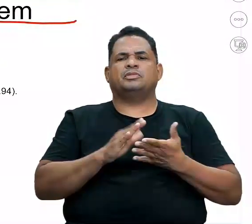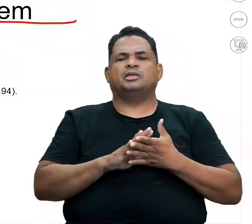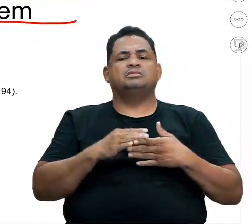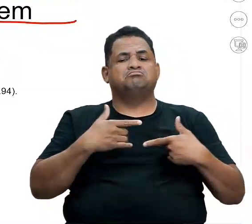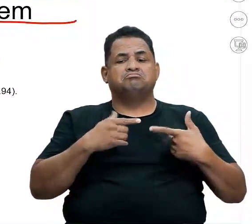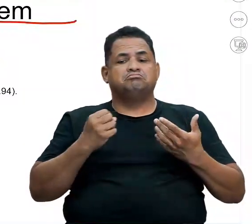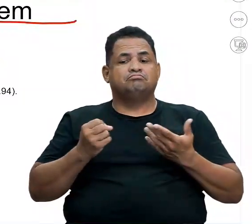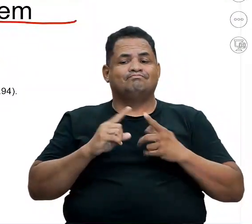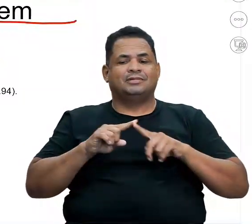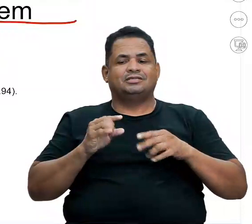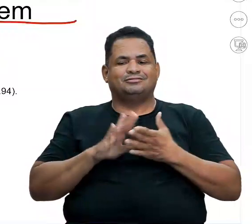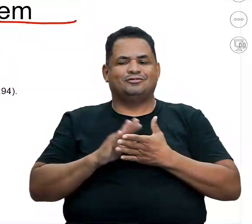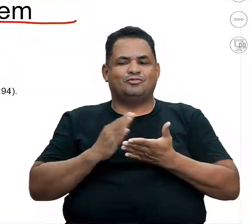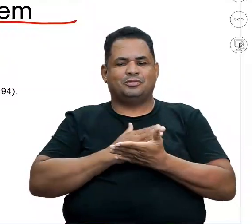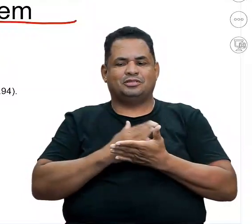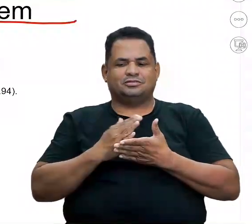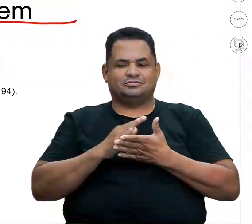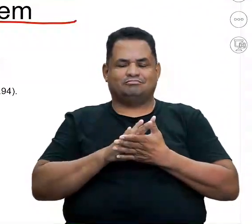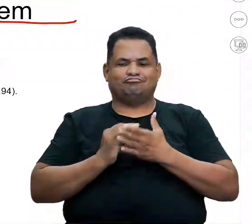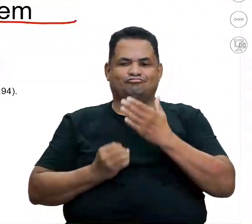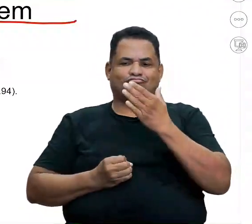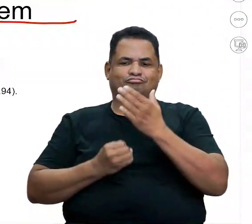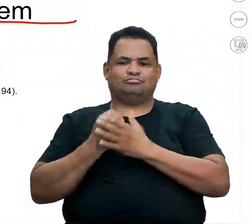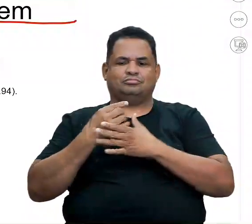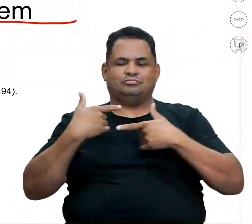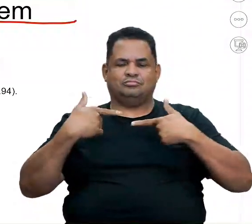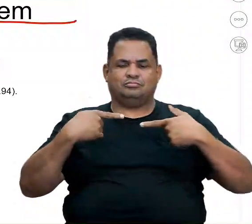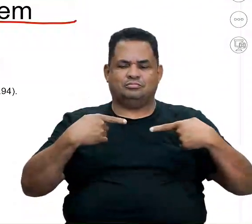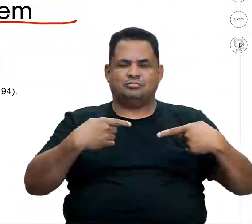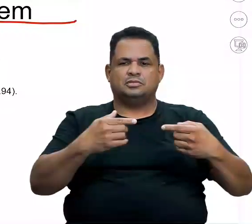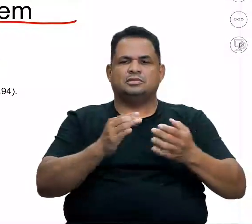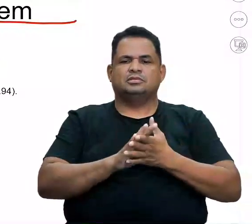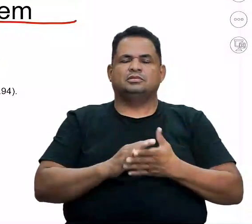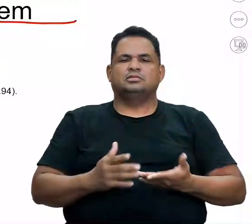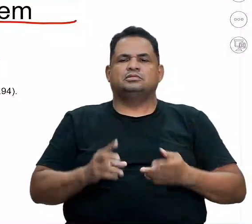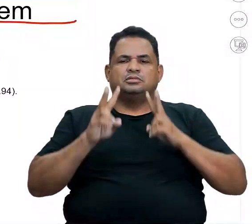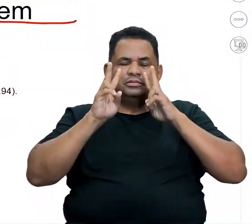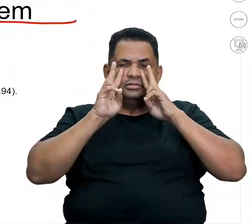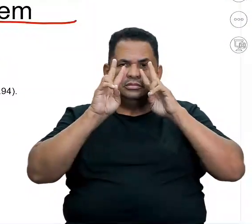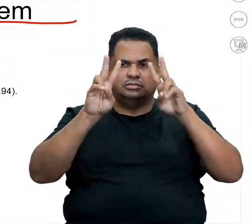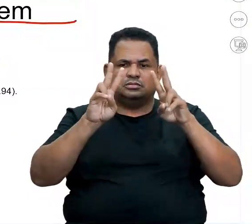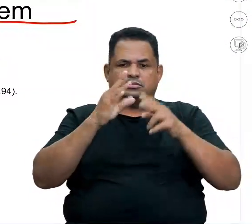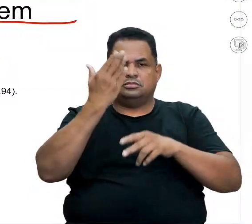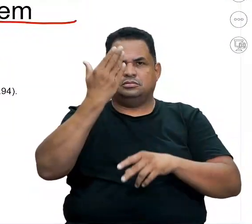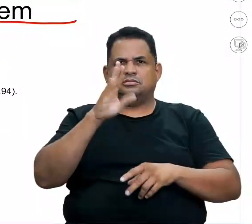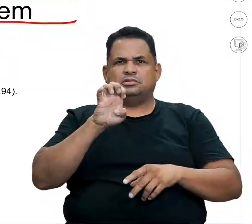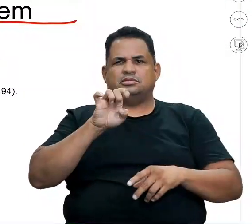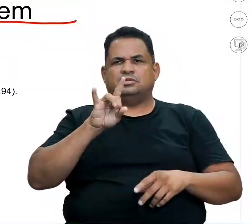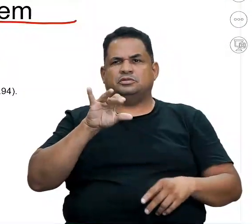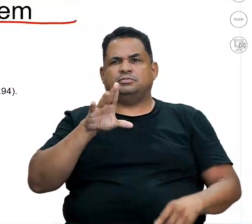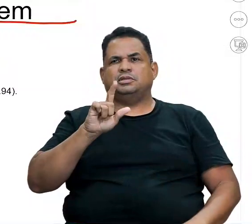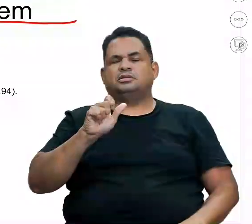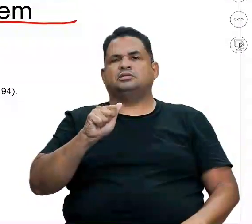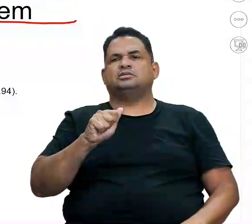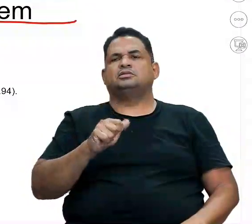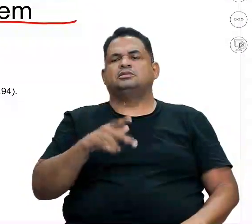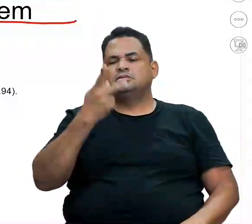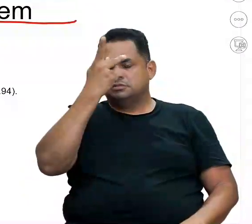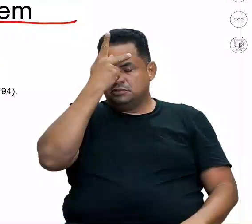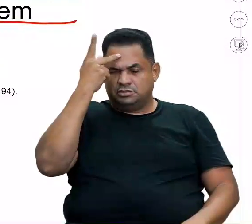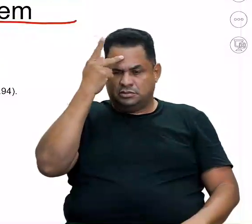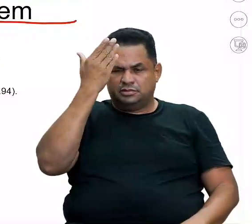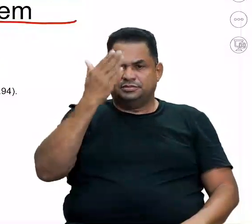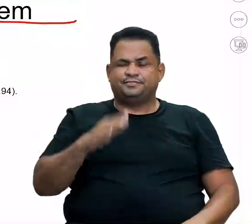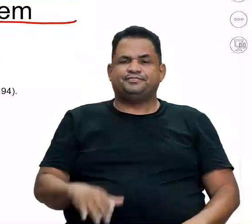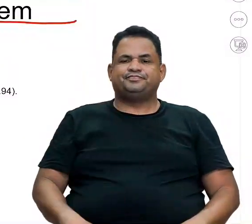né? Sobre essa lógica, sobre essa visão aí estereotipada das pessoas.